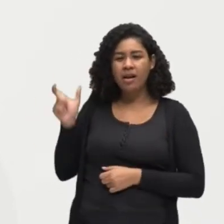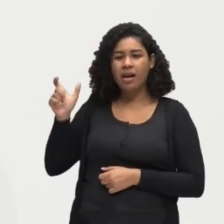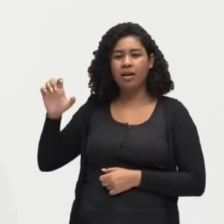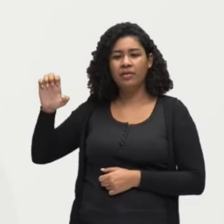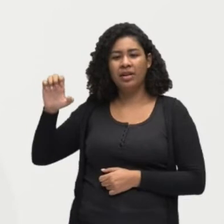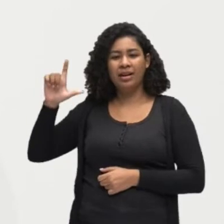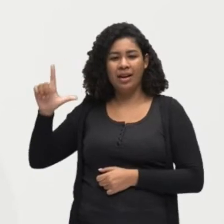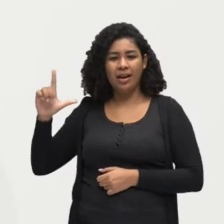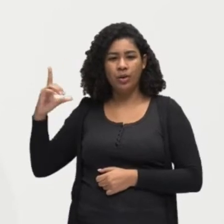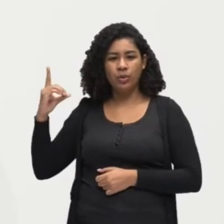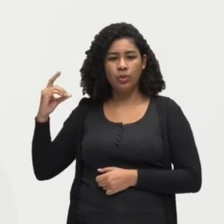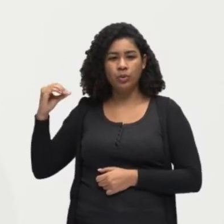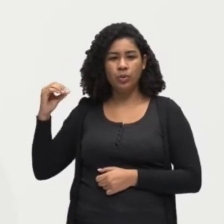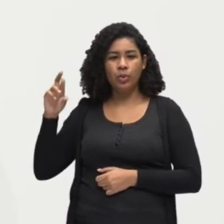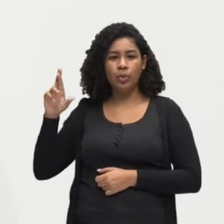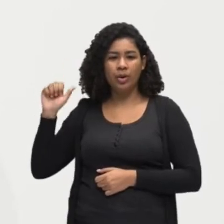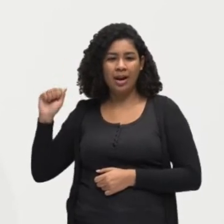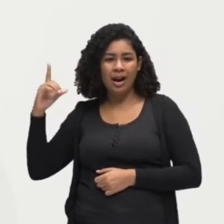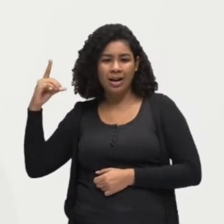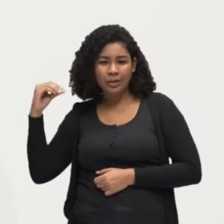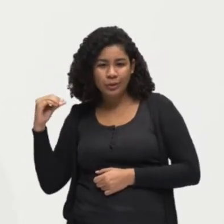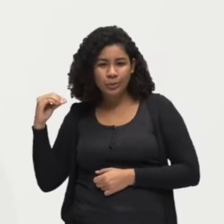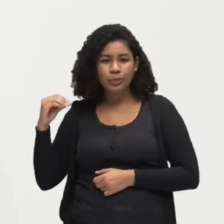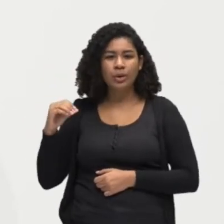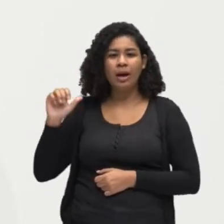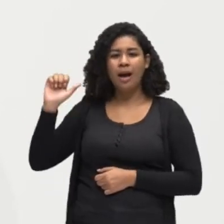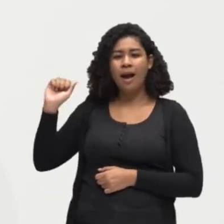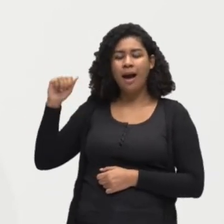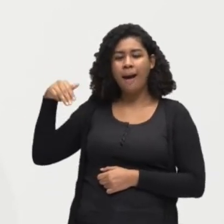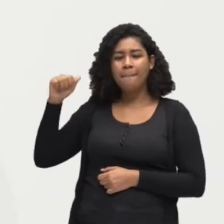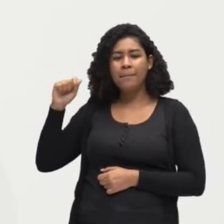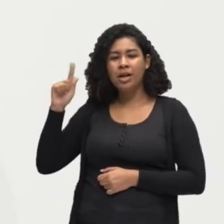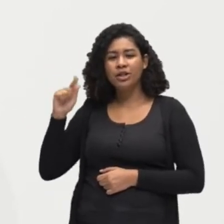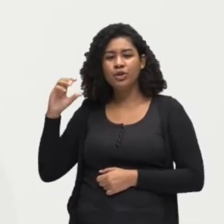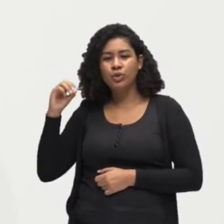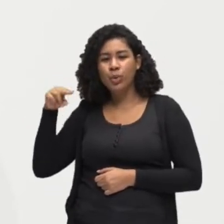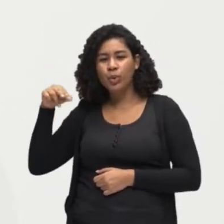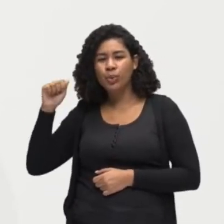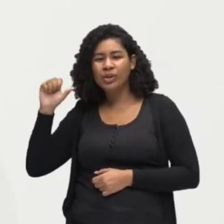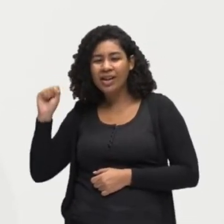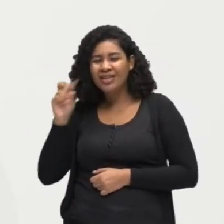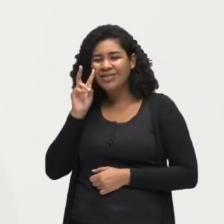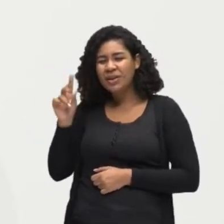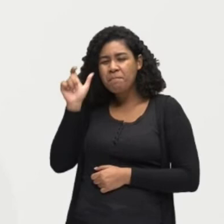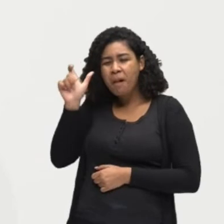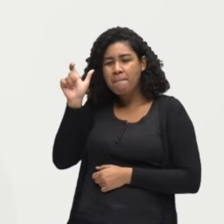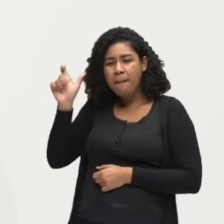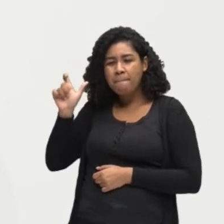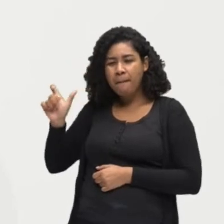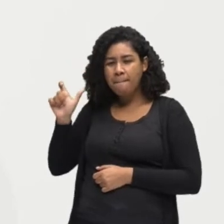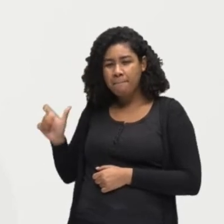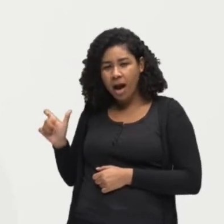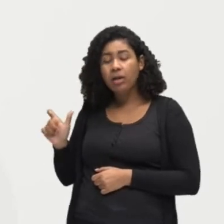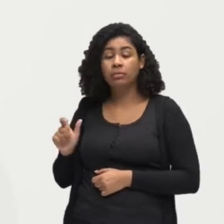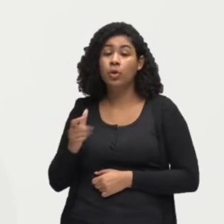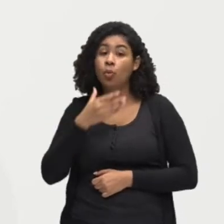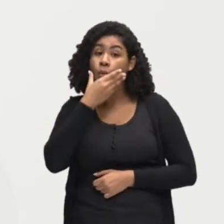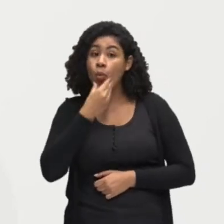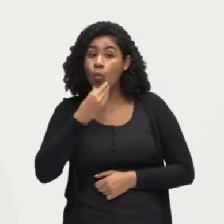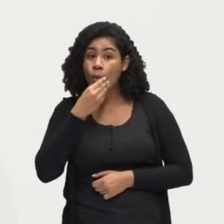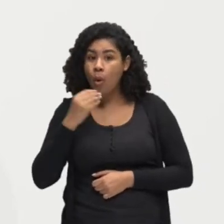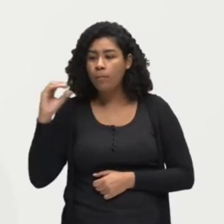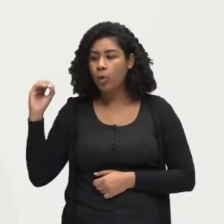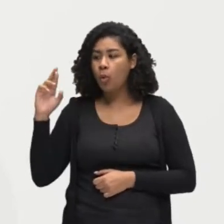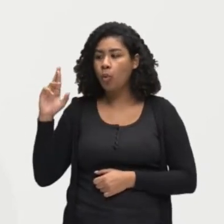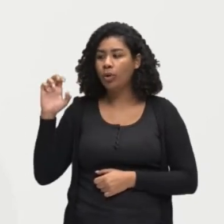aí, as mulheres das Amazonas, o Rio Purus, o Rio Madeira. Isso, claro, Orellana já tinha dado, né, nos seus